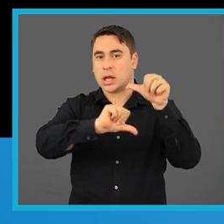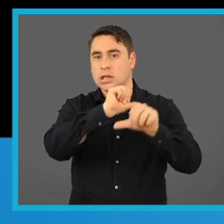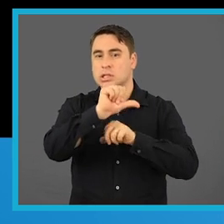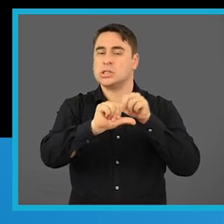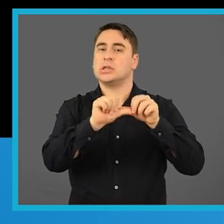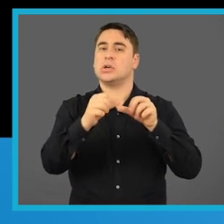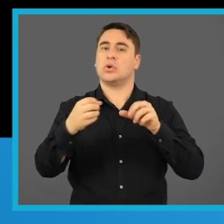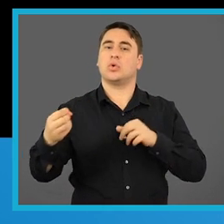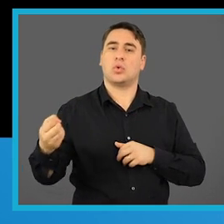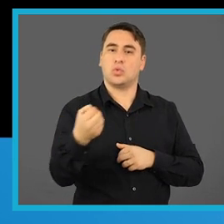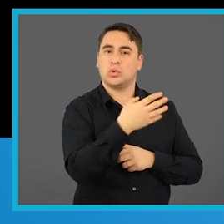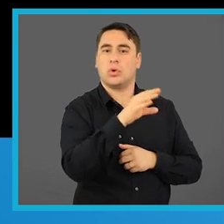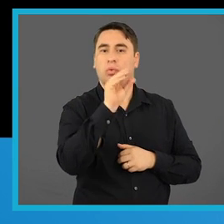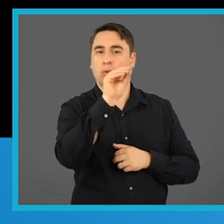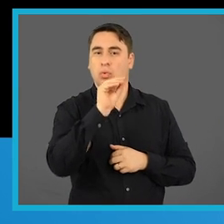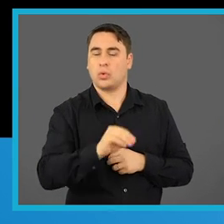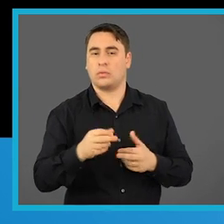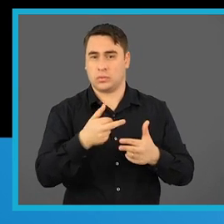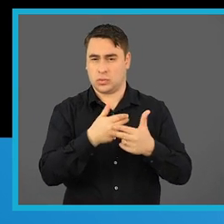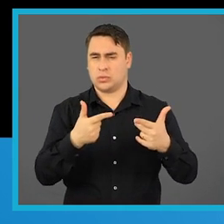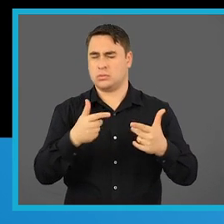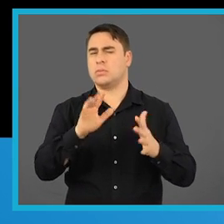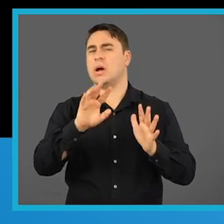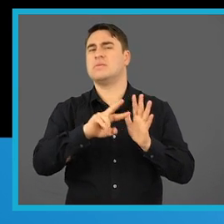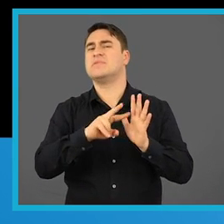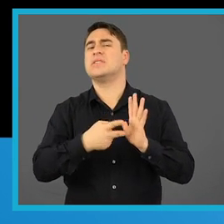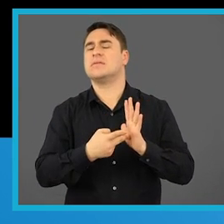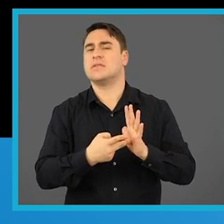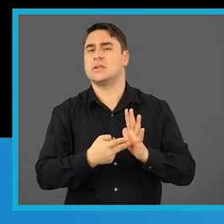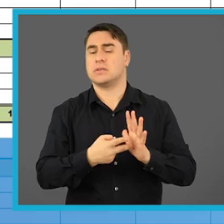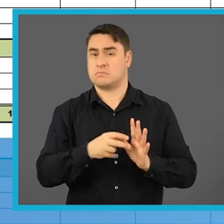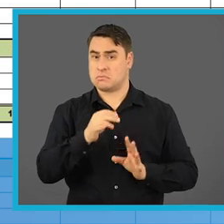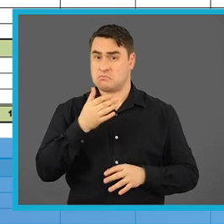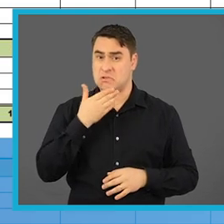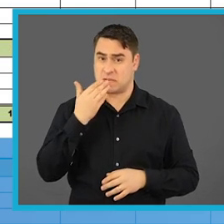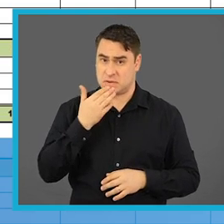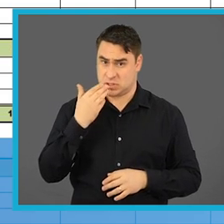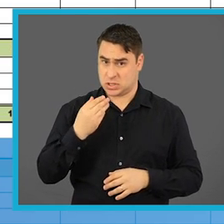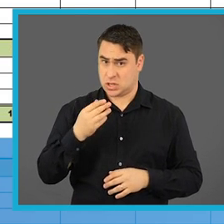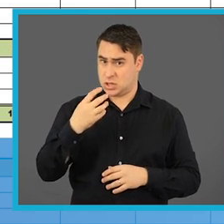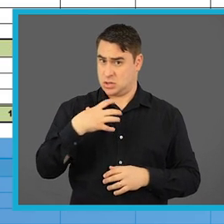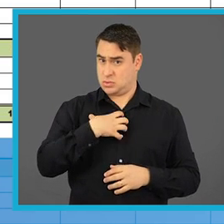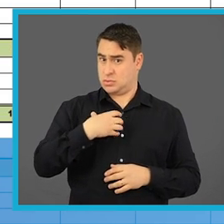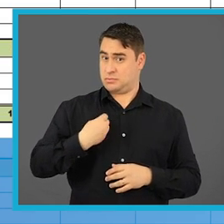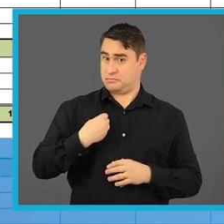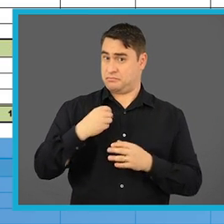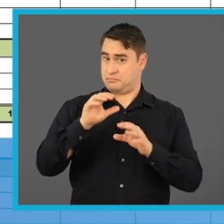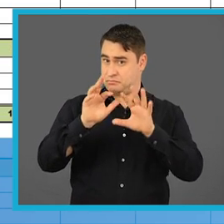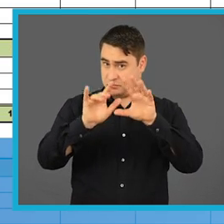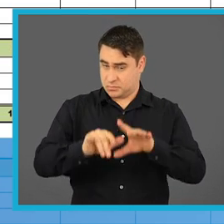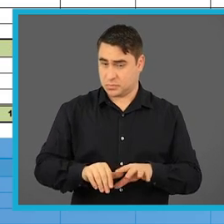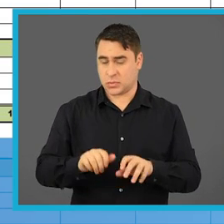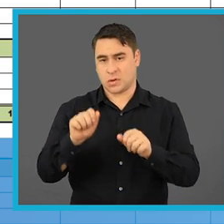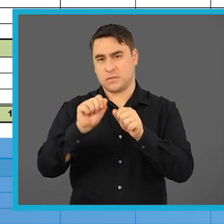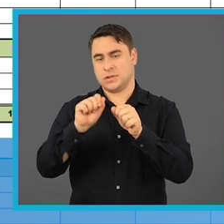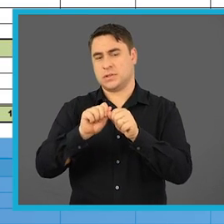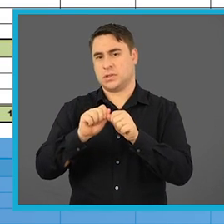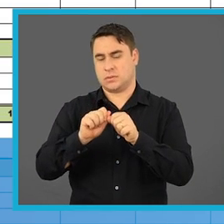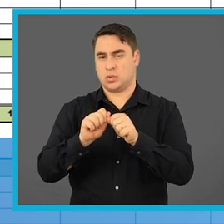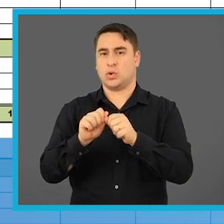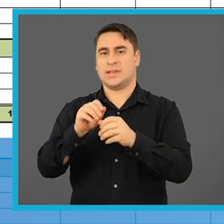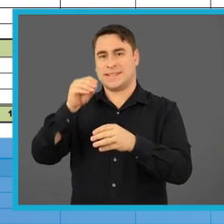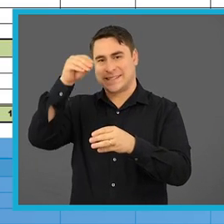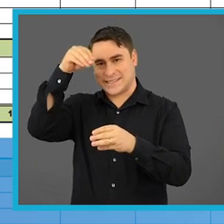alterações e inclusões de nome, de entradas e saída. O que significa isso? Para facilitar a sua vida, nós fizemos o